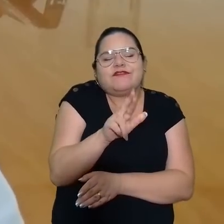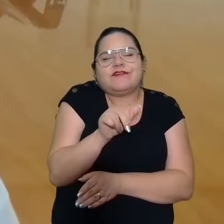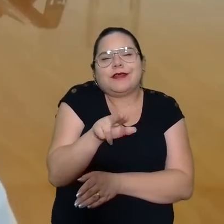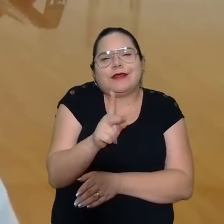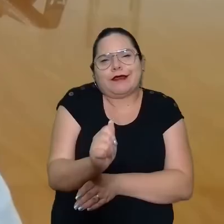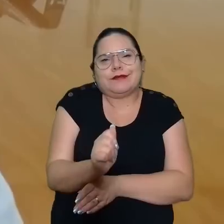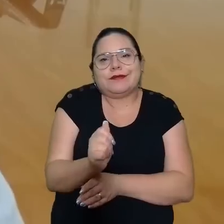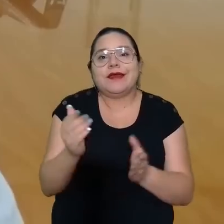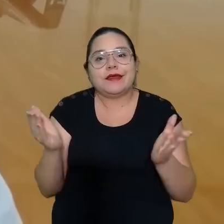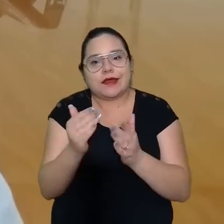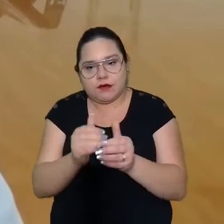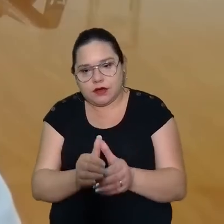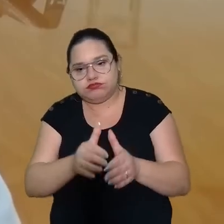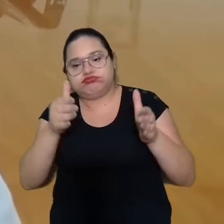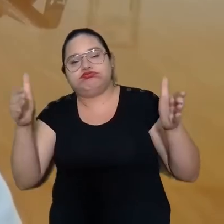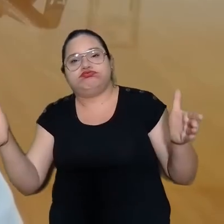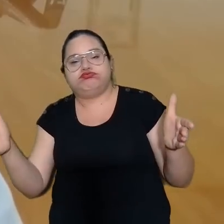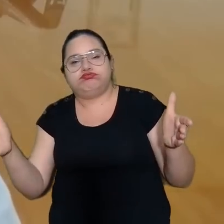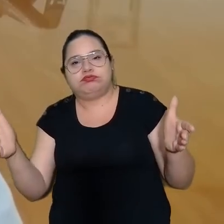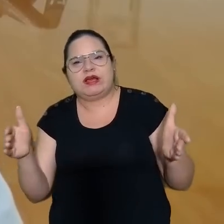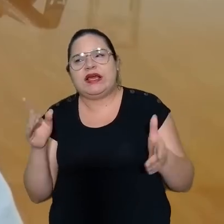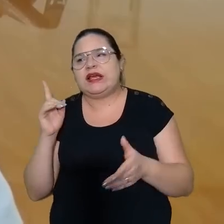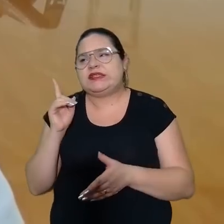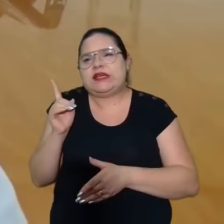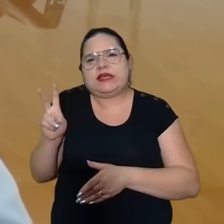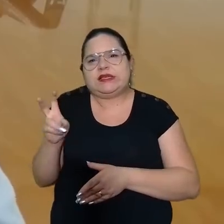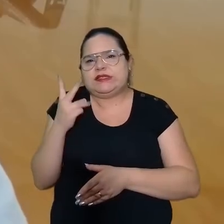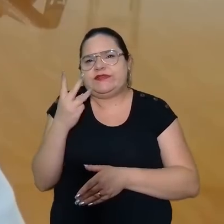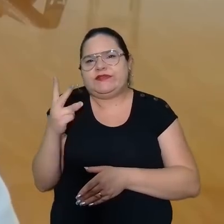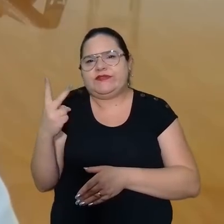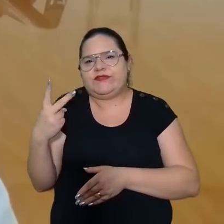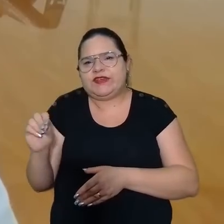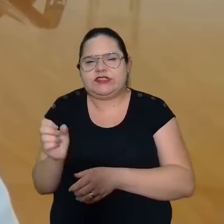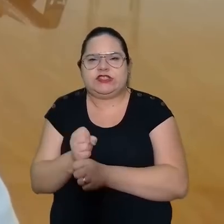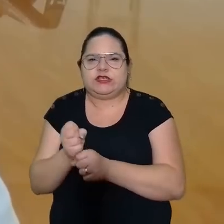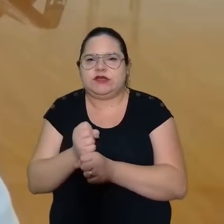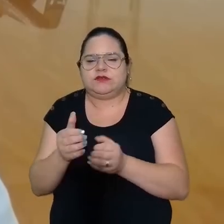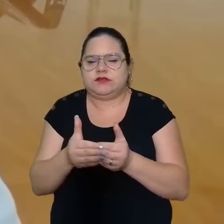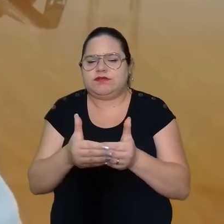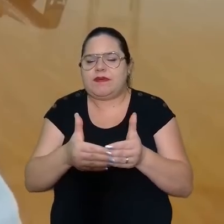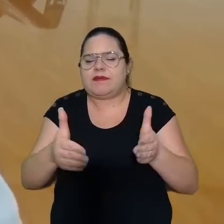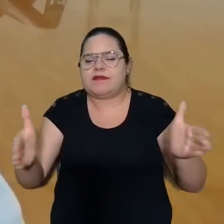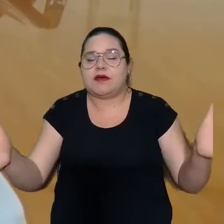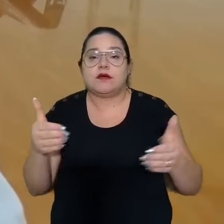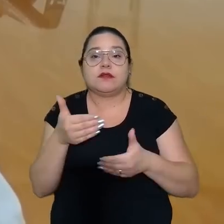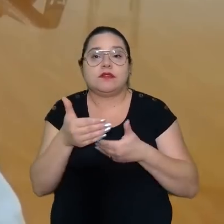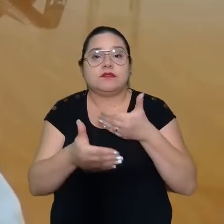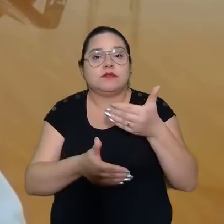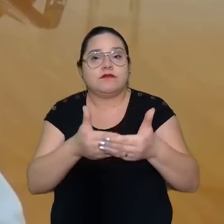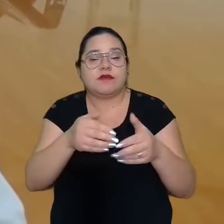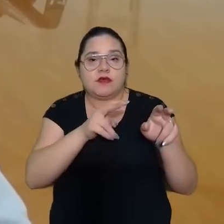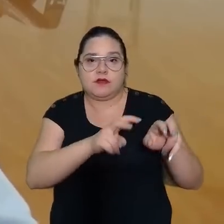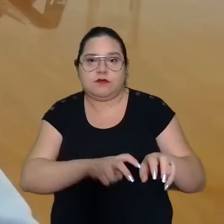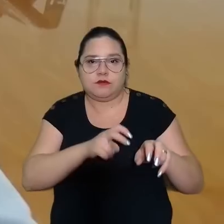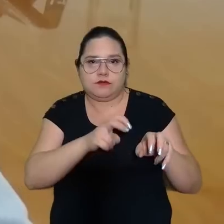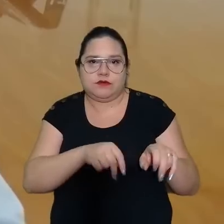anos, 20 anos para cá, no máximo, aí, que começou-se a desenvolver essa agricultura.